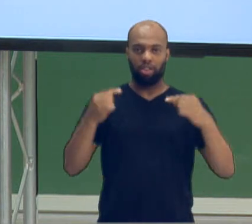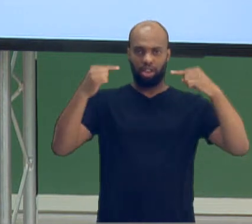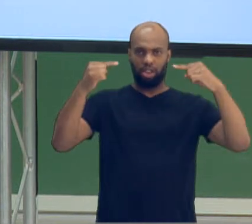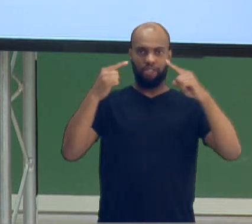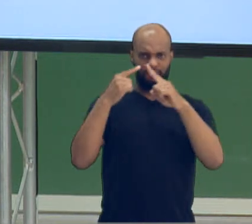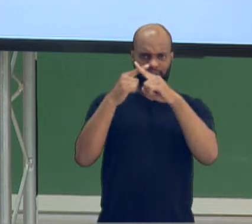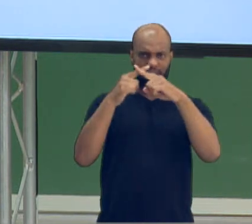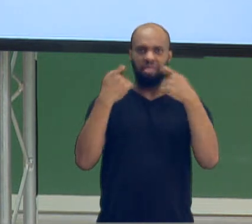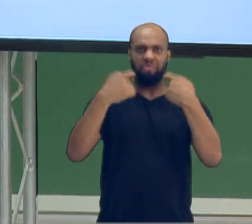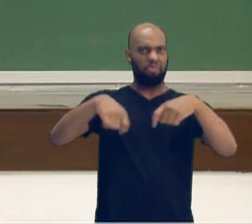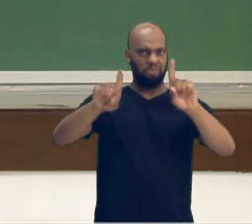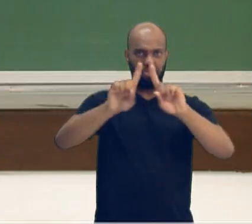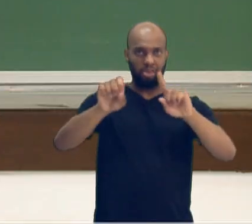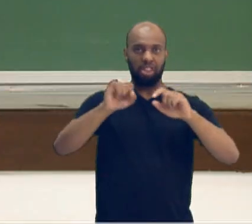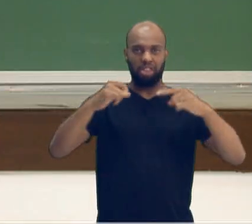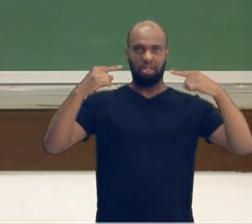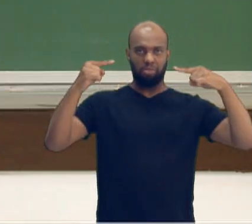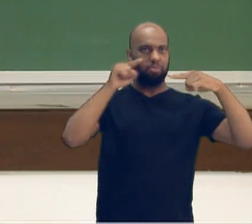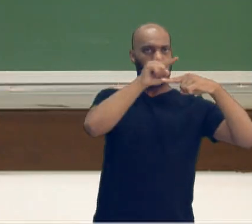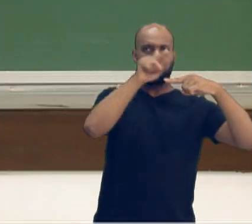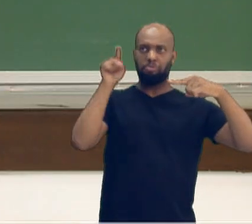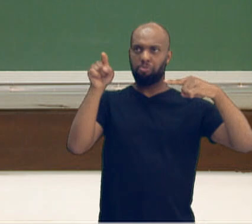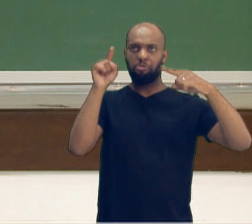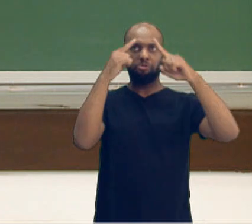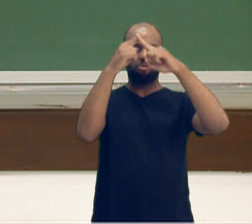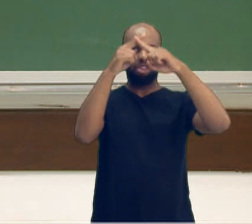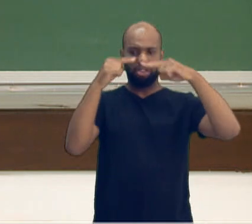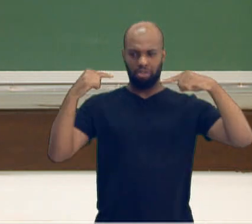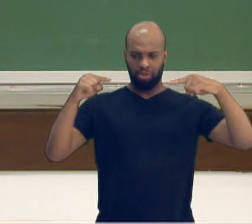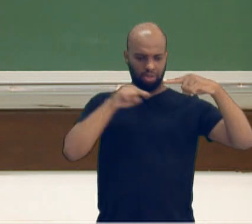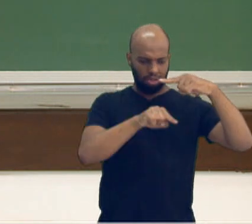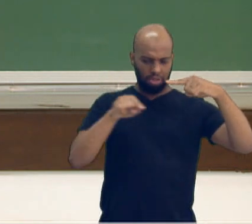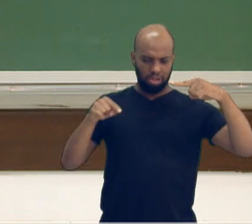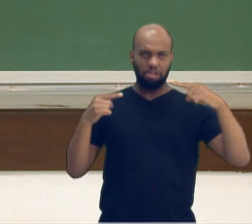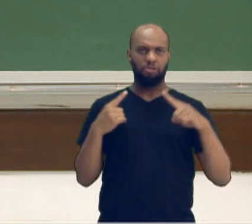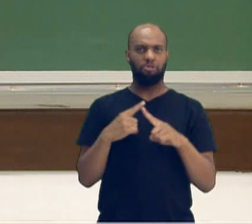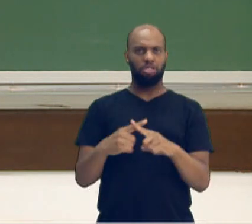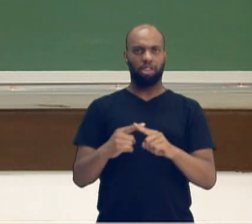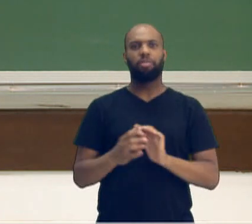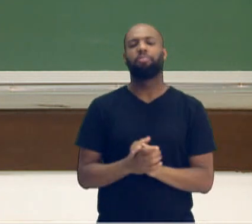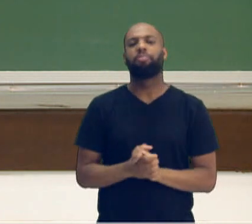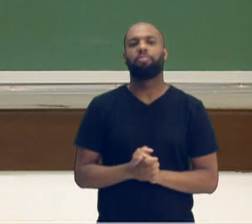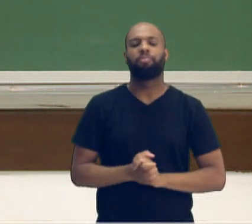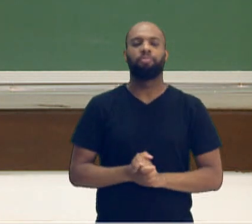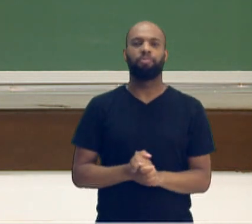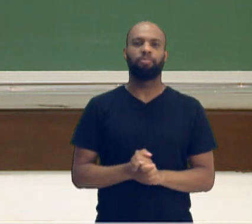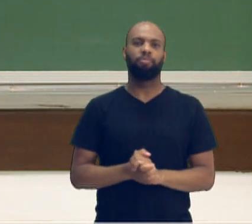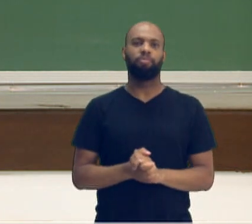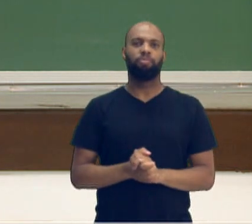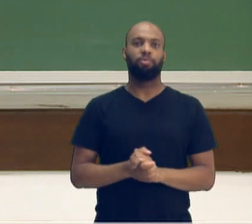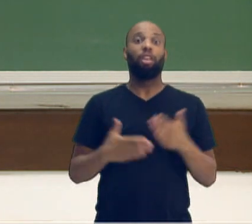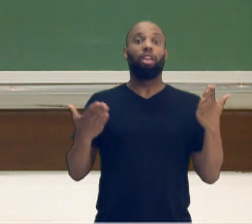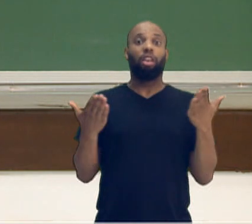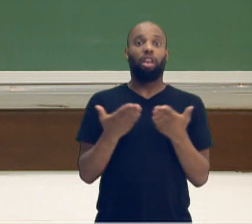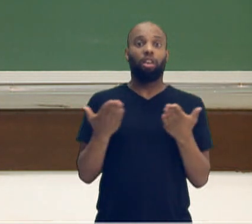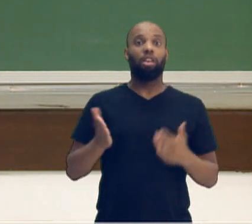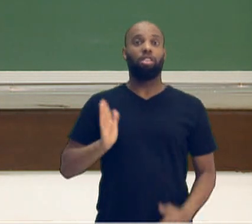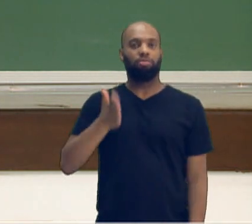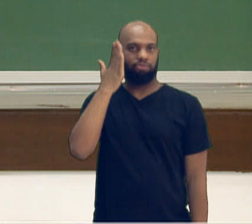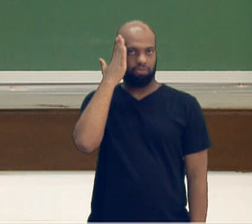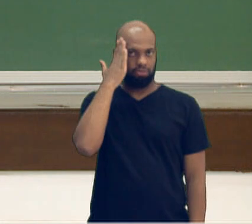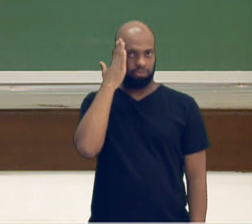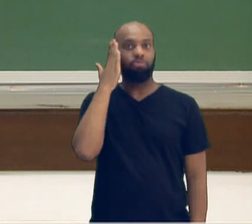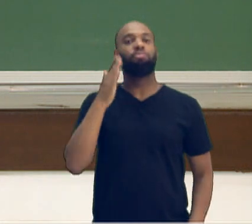não. Quem está em cima com quem está em cima, quem está embaixo com quem está embaixo. Tudo bem? Muito bem. Retomada essa parte